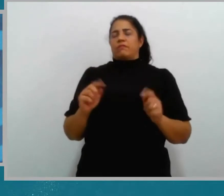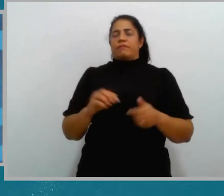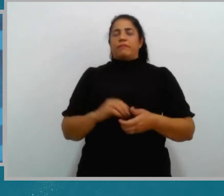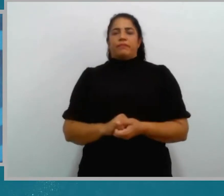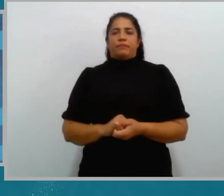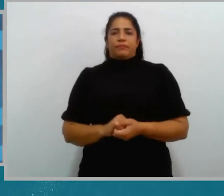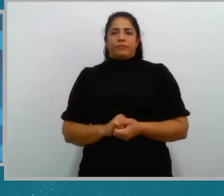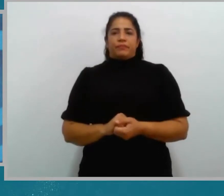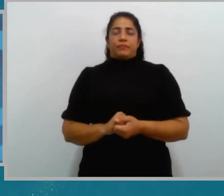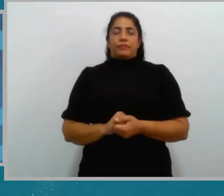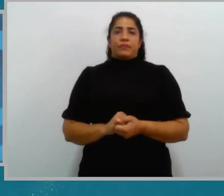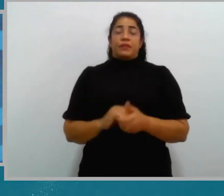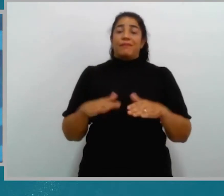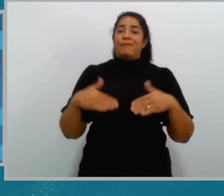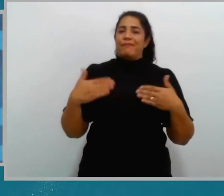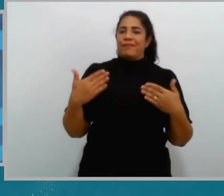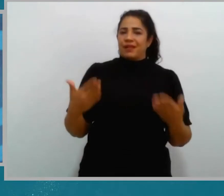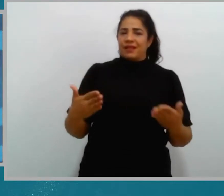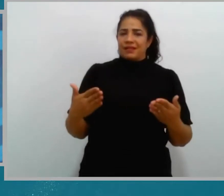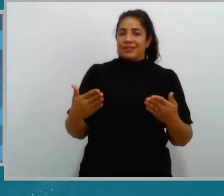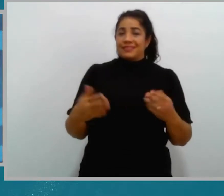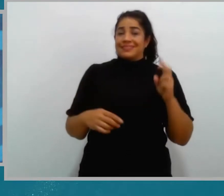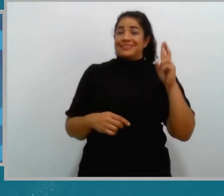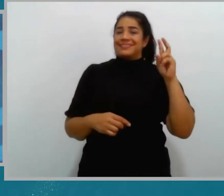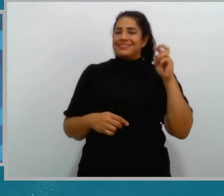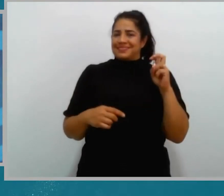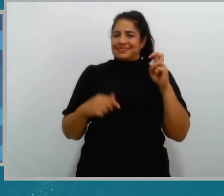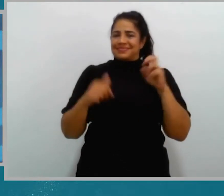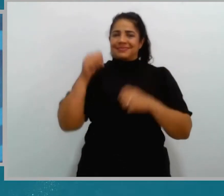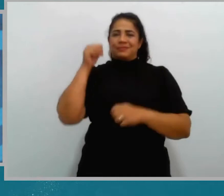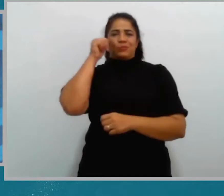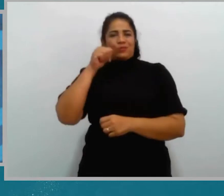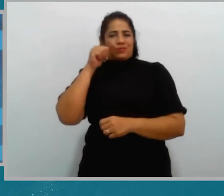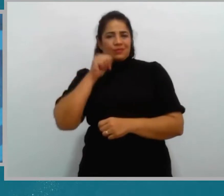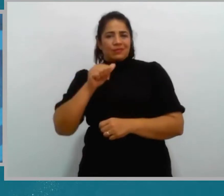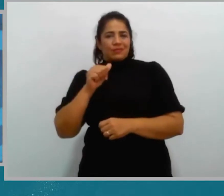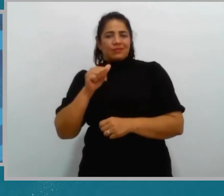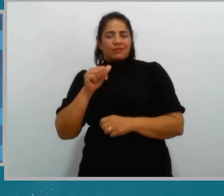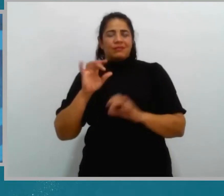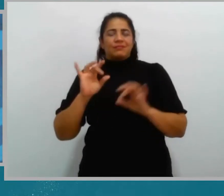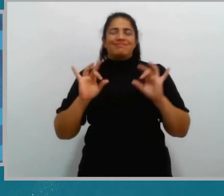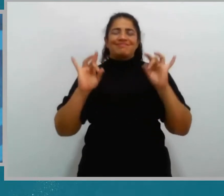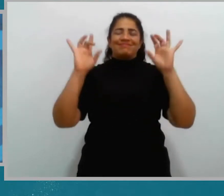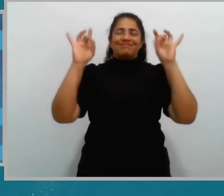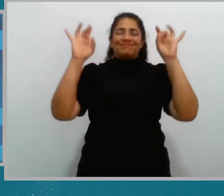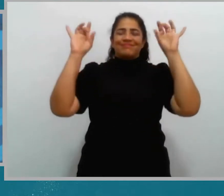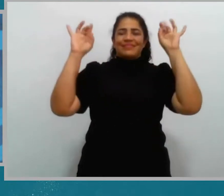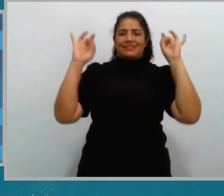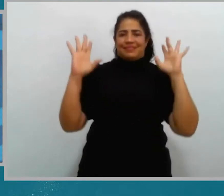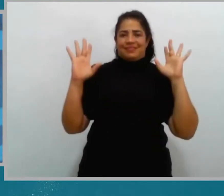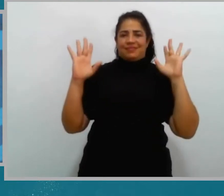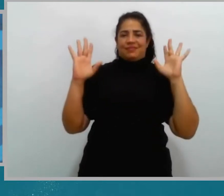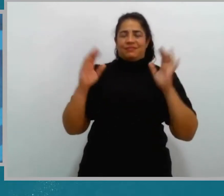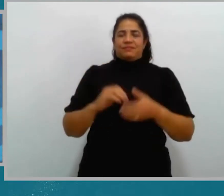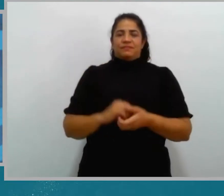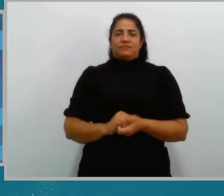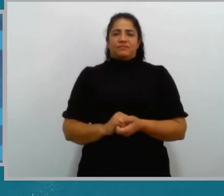Mas a quinta mulher era especial. Onde está? Onde